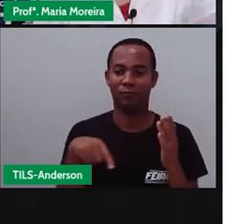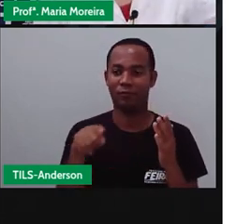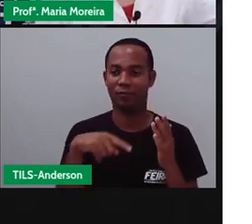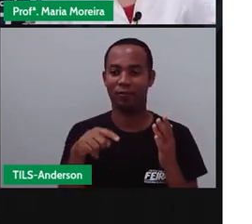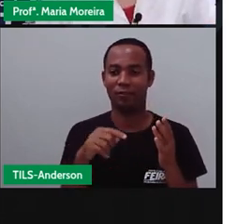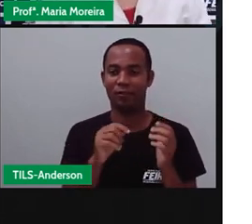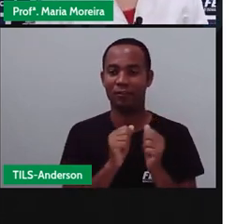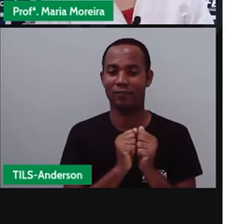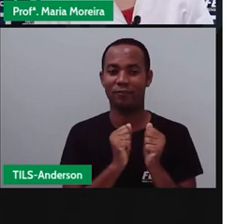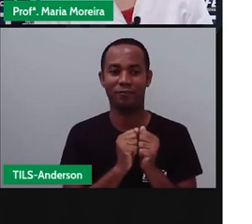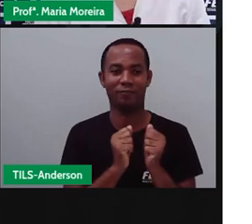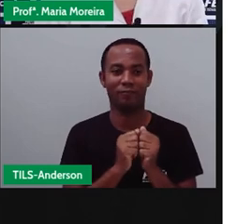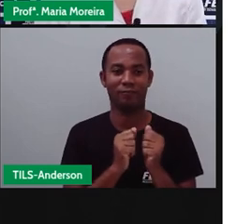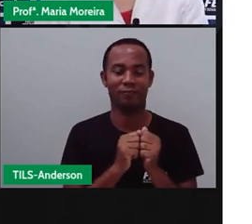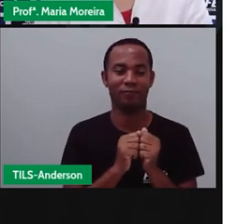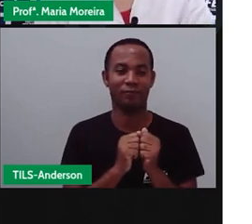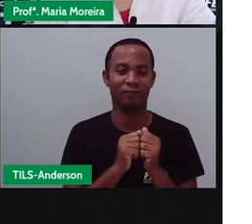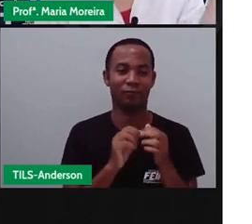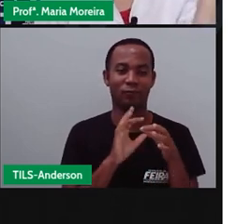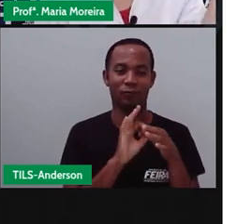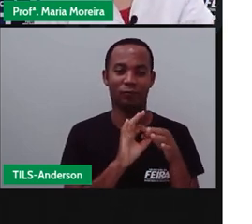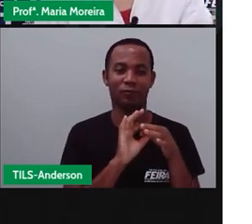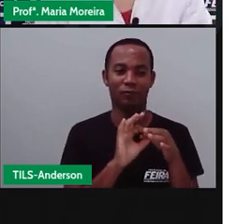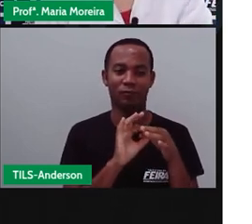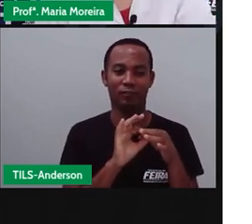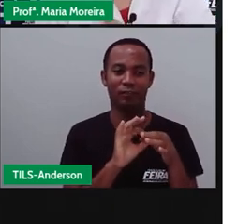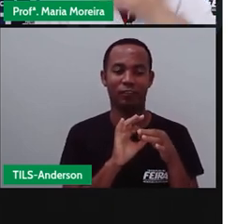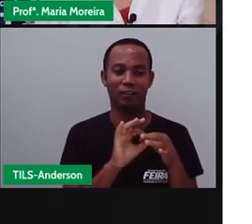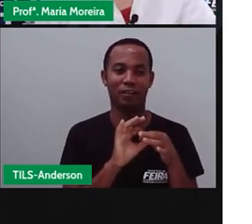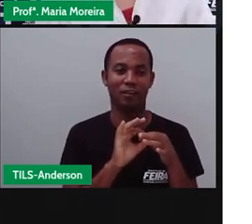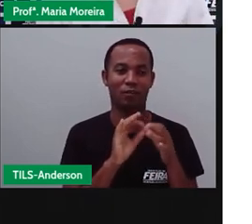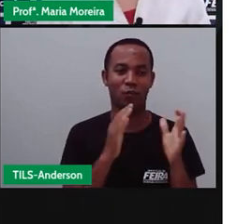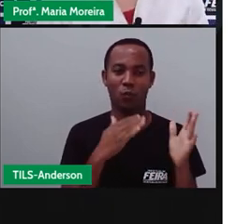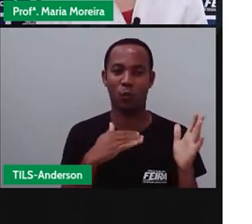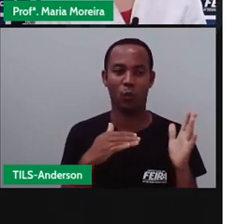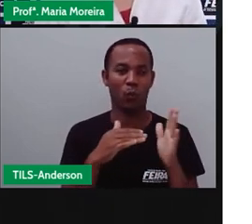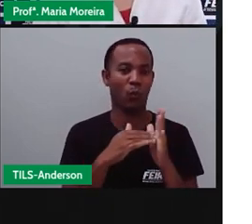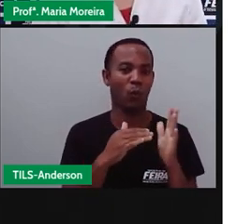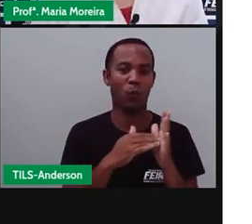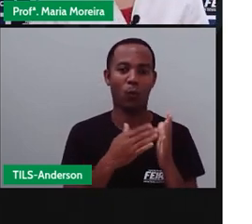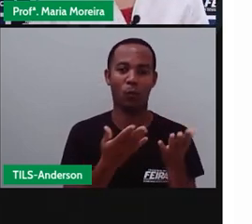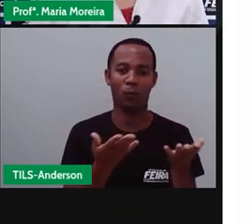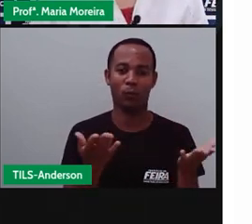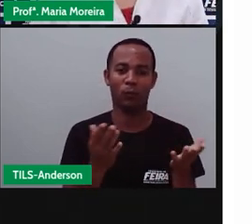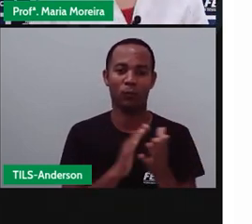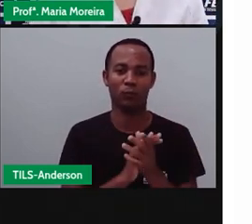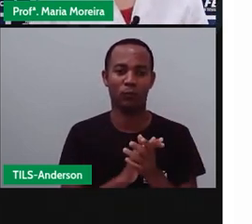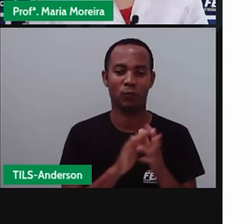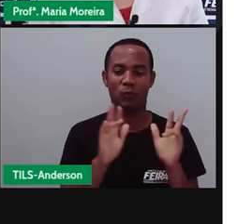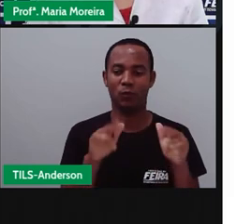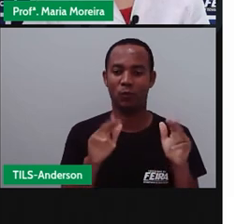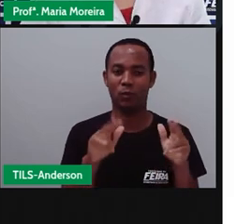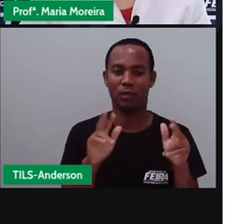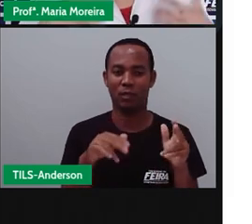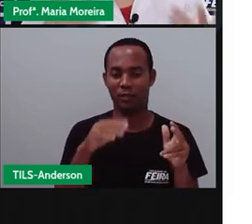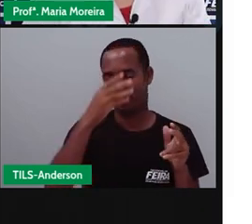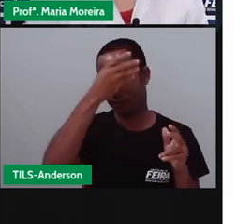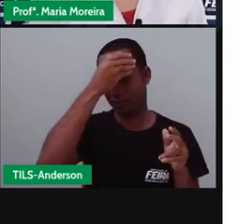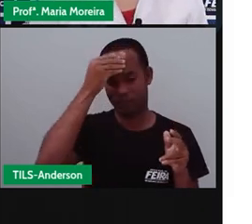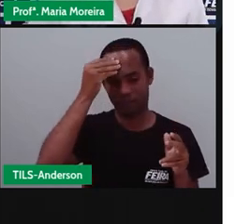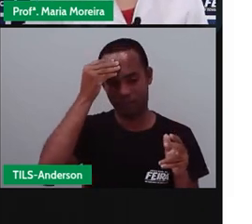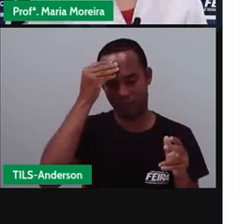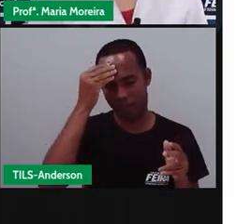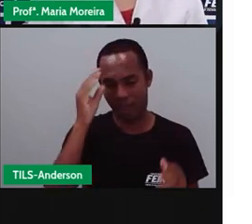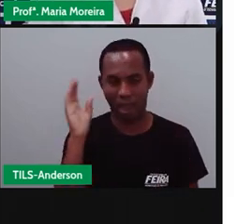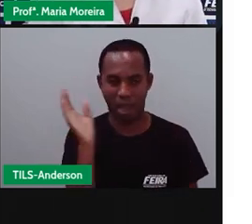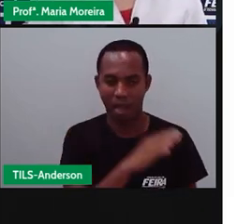aqui nessa união, né, de todos esses segmentos que a Pro falou. E não esqueçam, né, para que a gente possa voltar o